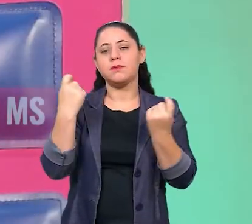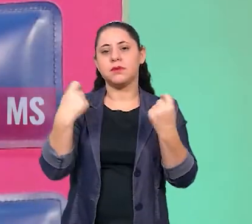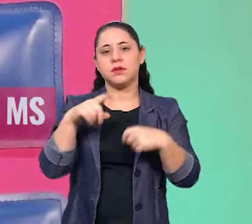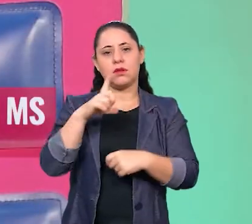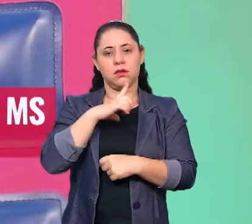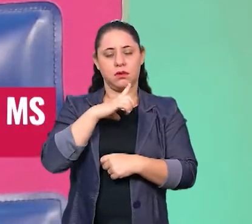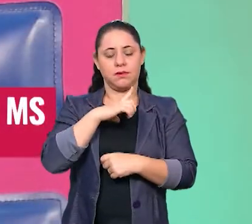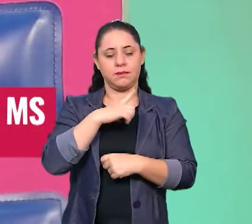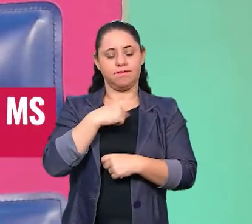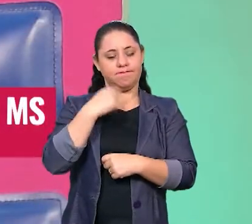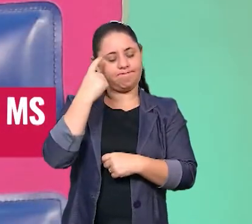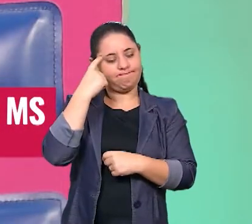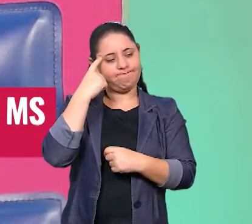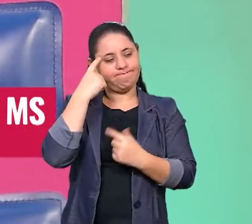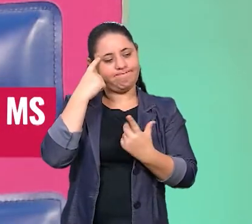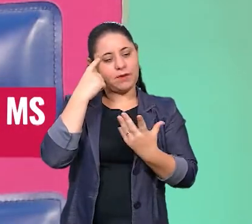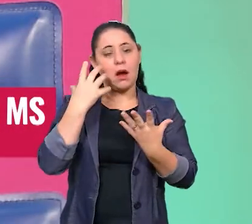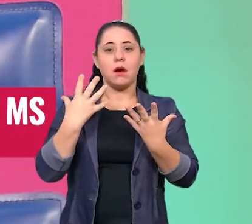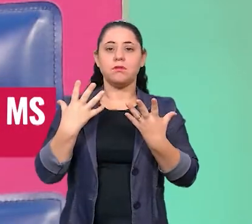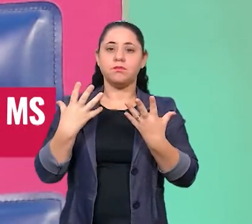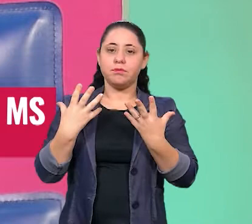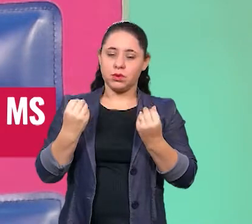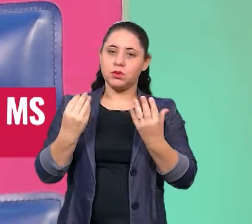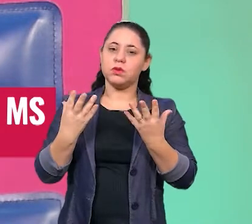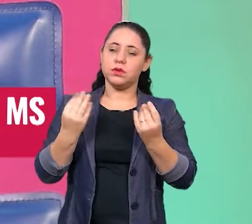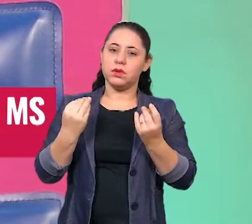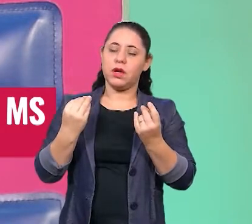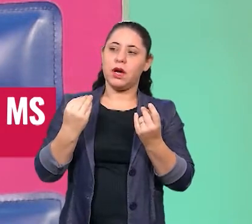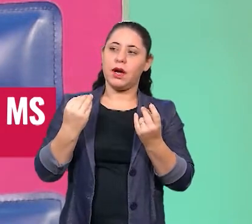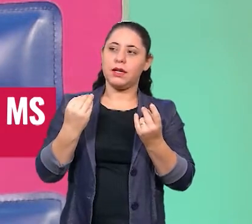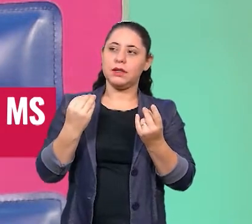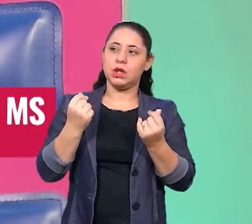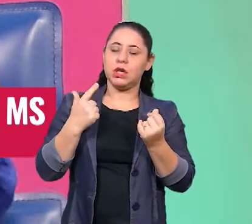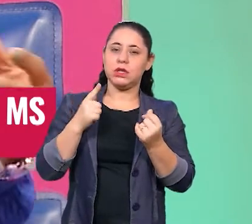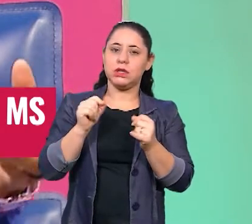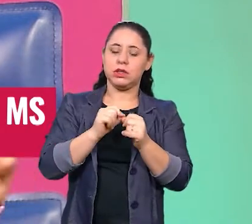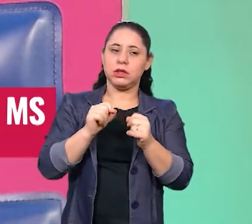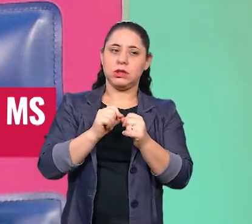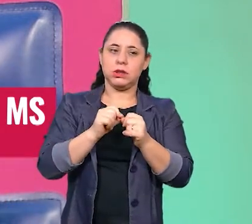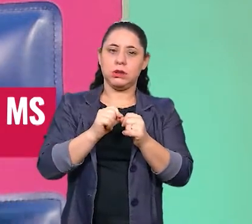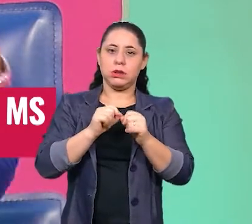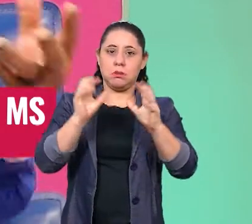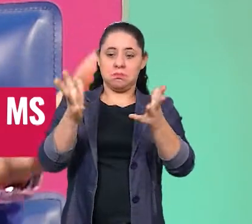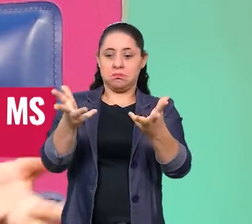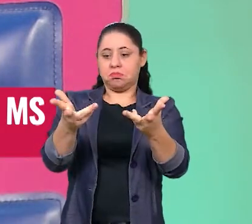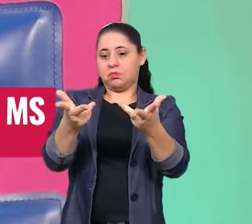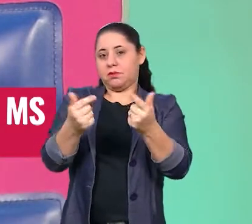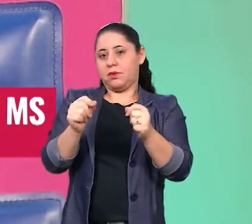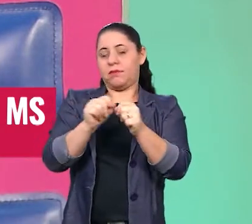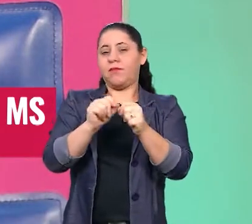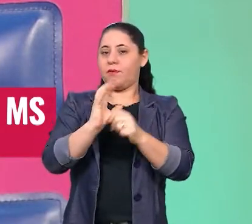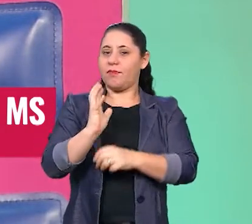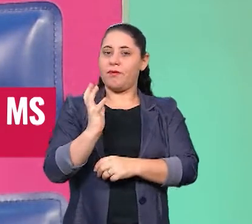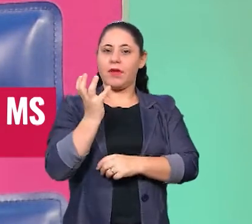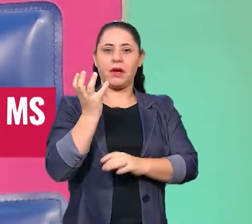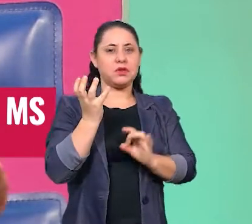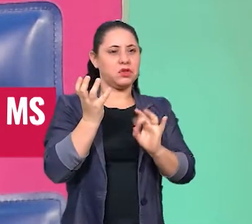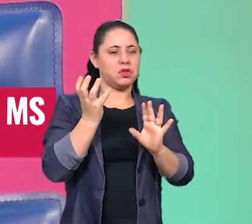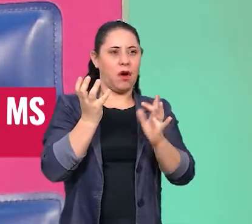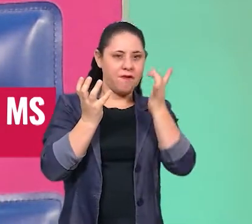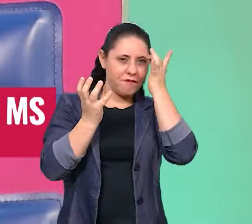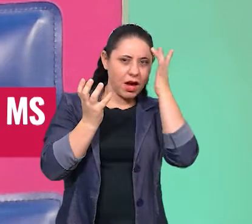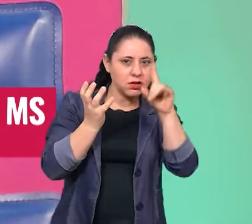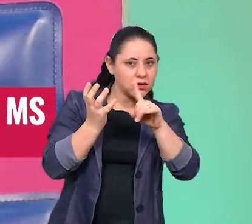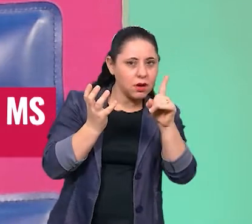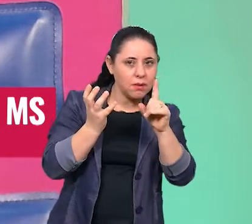tem que ter, eu diria assim, muita dinâmica, muito jogo de cintura para fazer mesmo acontecer. Não é assim